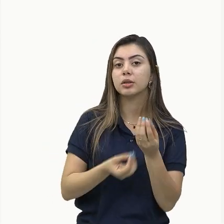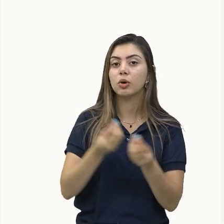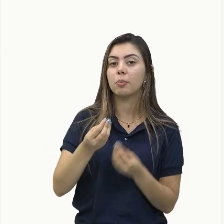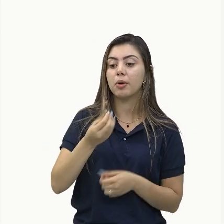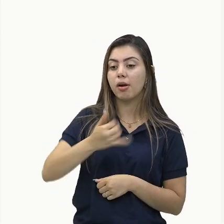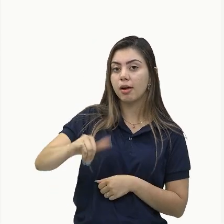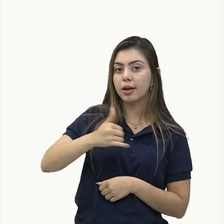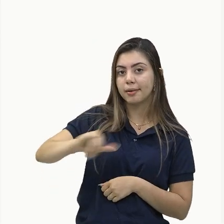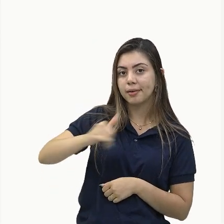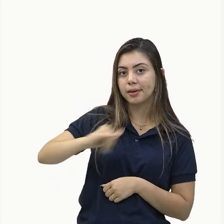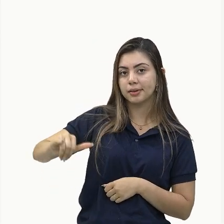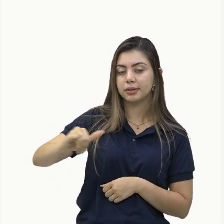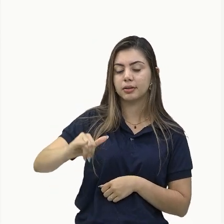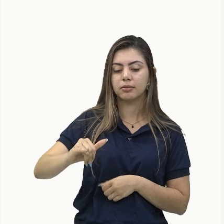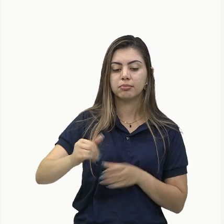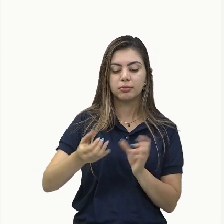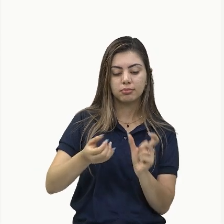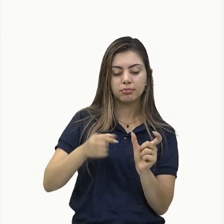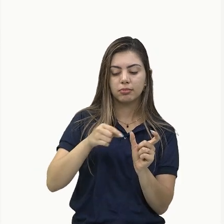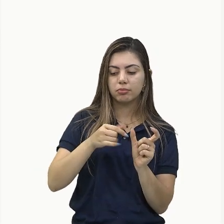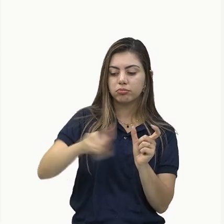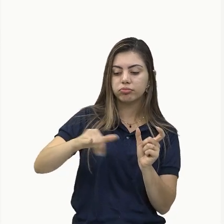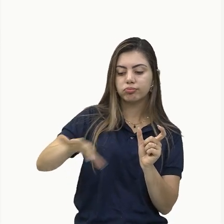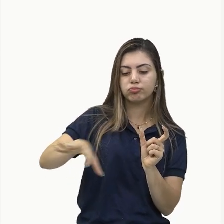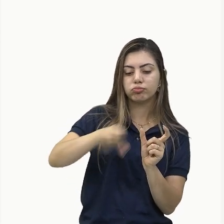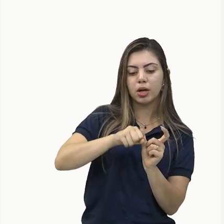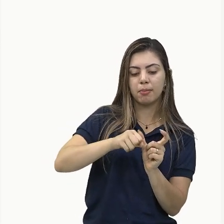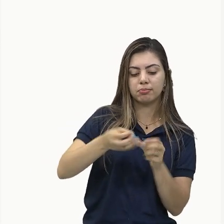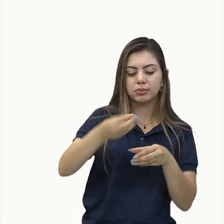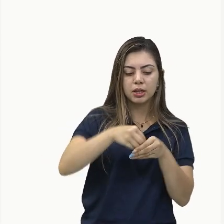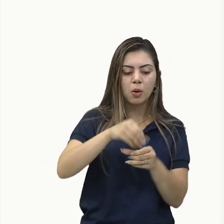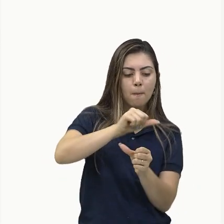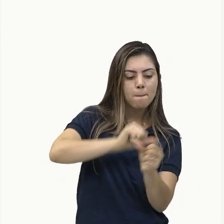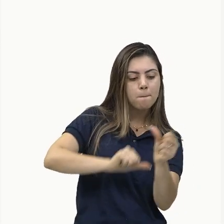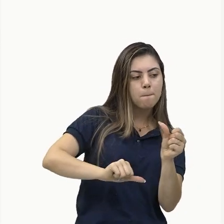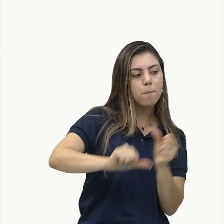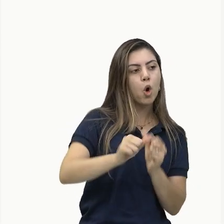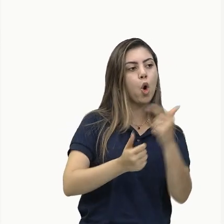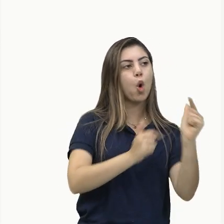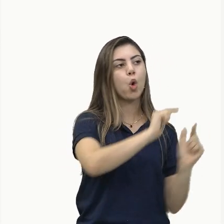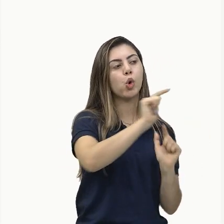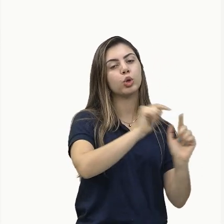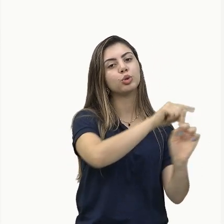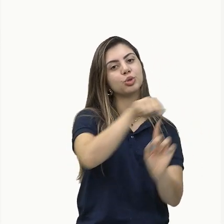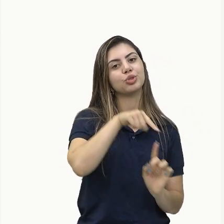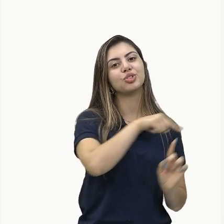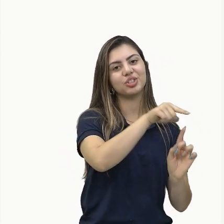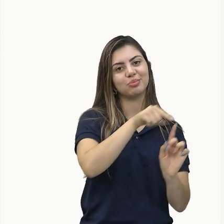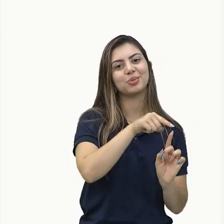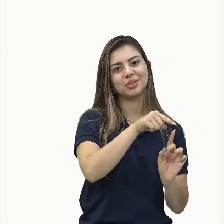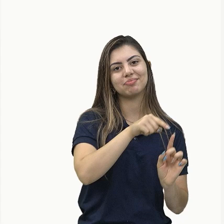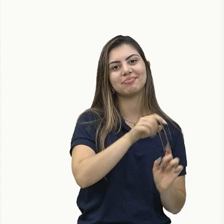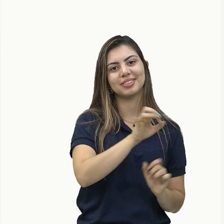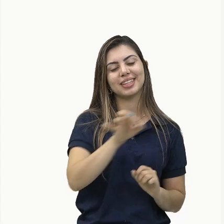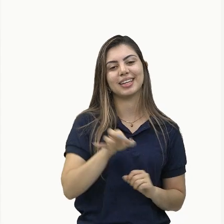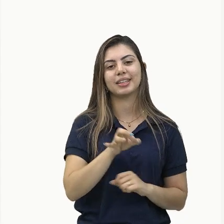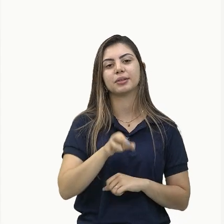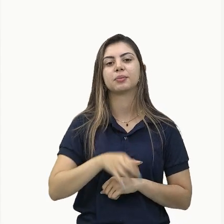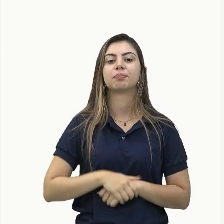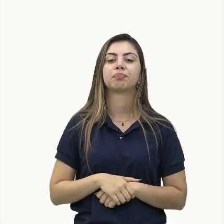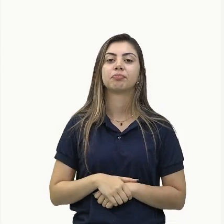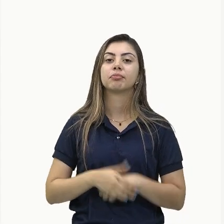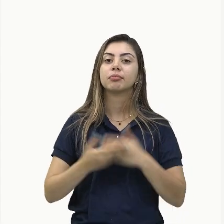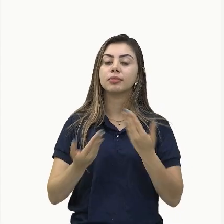elétrica e será transformada em outra forma de energia, né? Como eu disse, o receptor, que